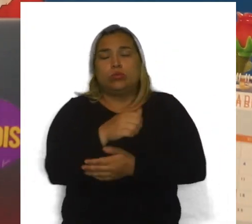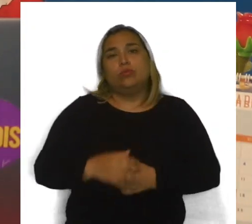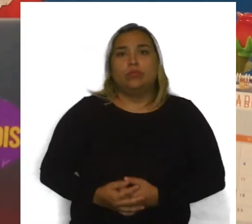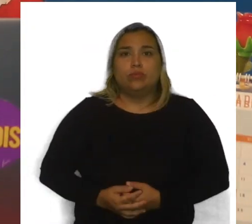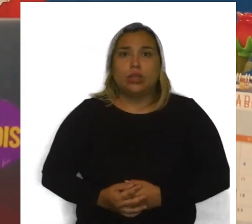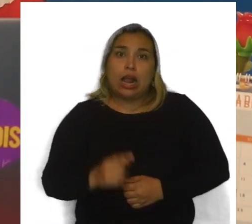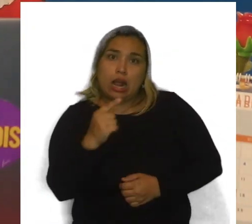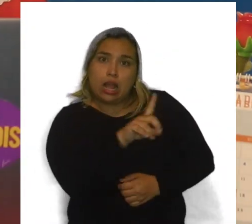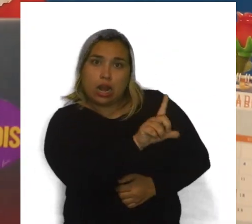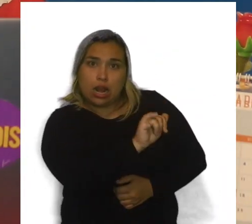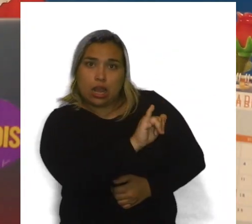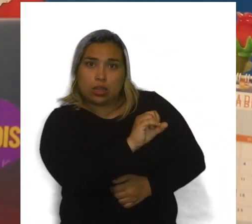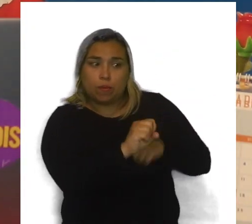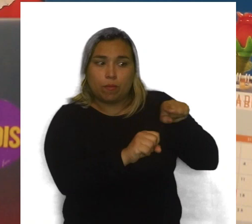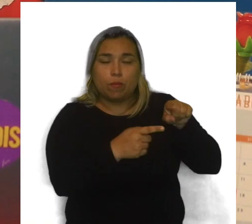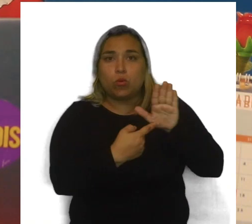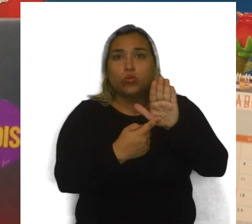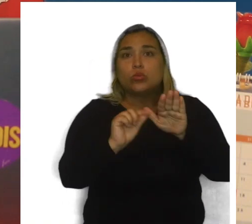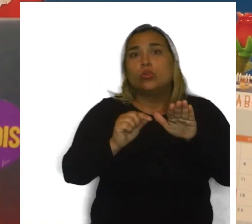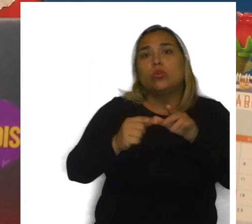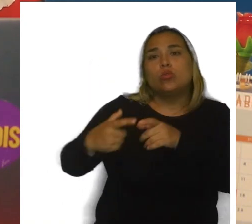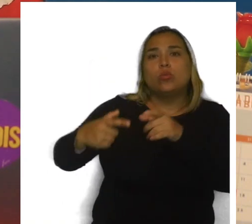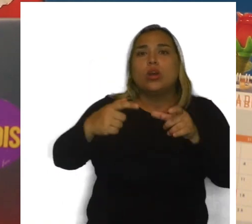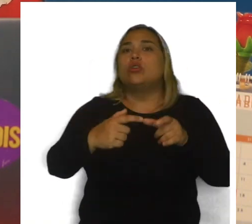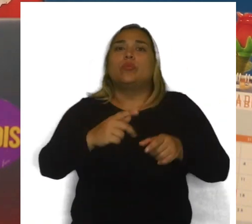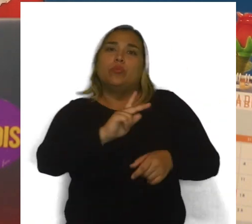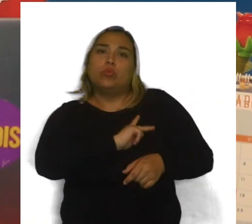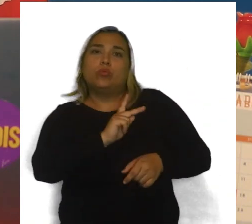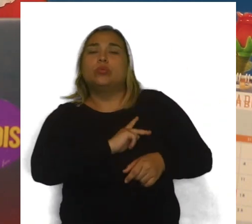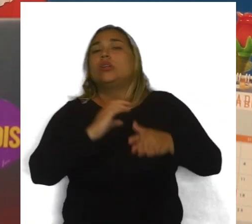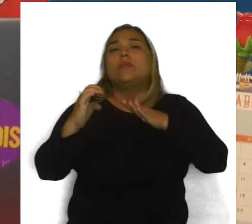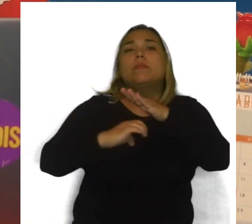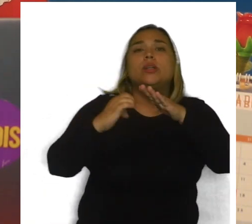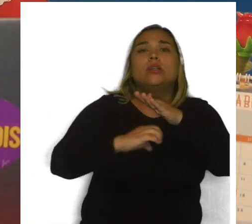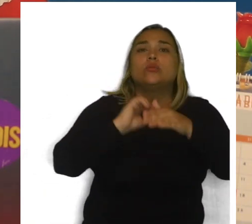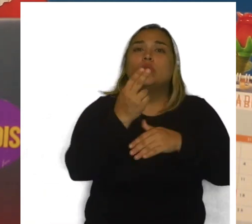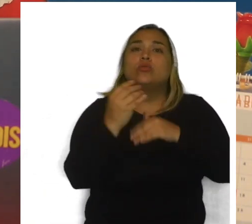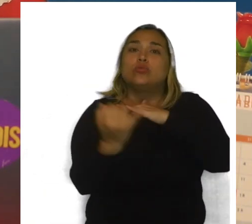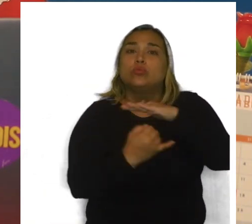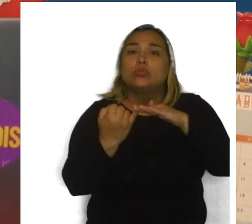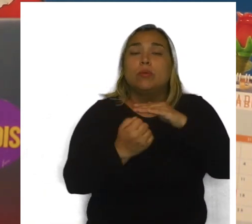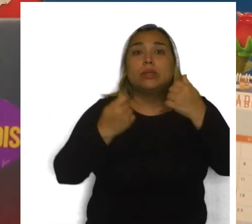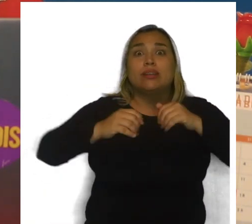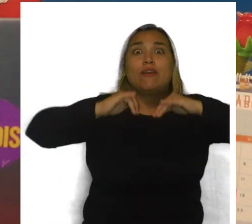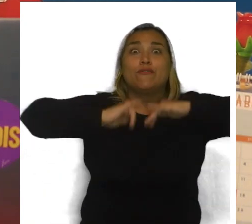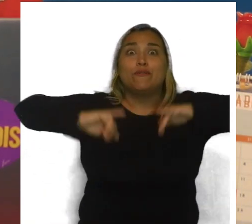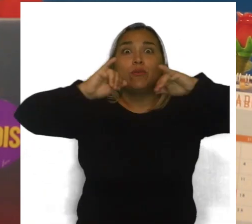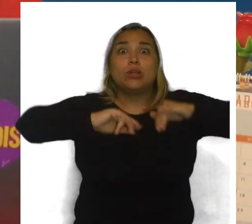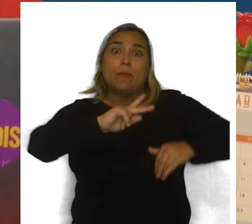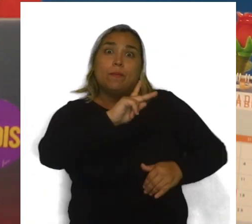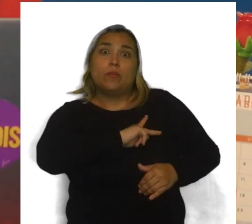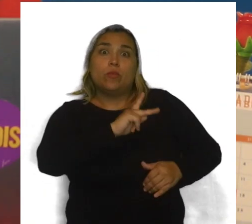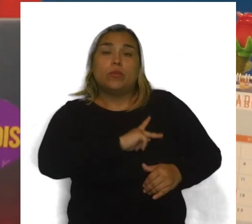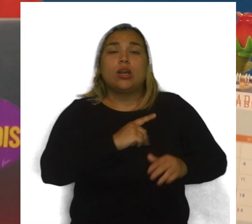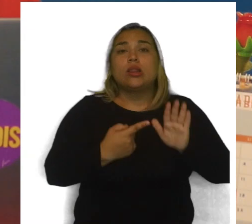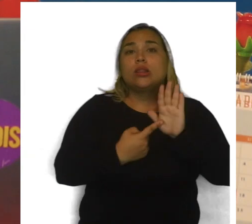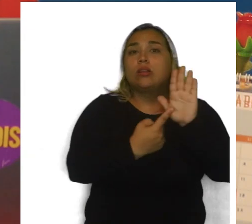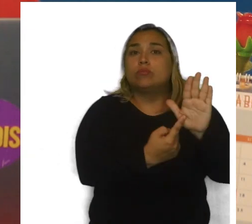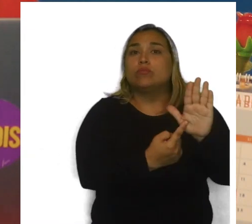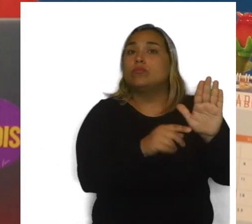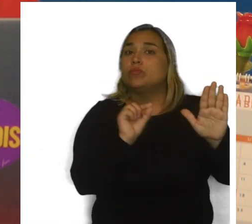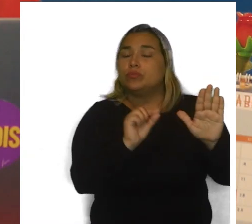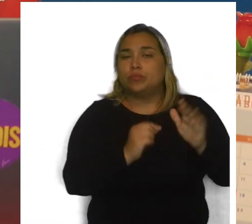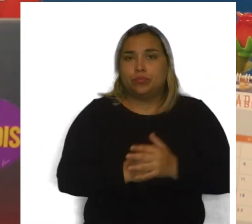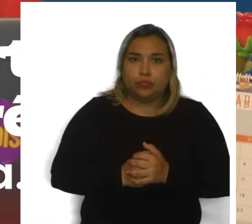lei estabelece que órgãos públicos, empresas e entidades precisam divulgar informações públicas que contêm.